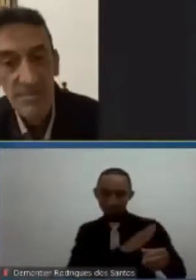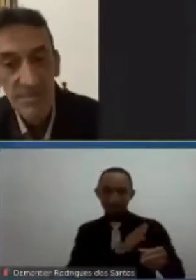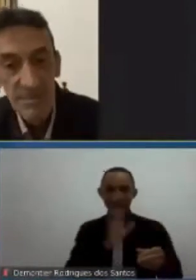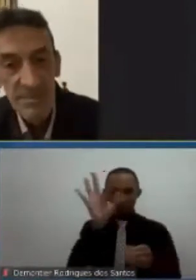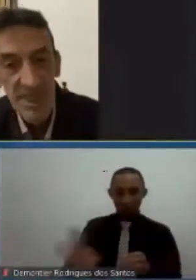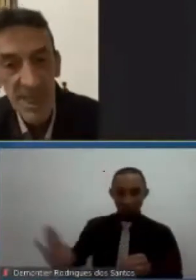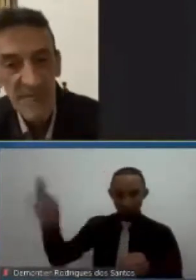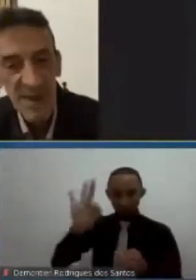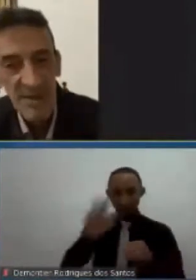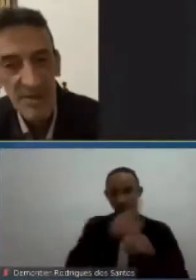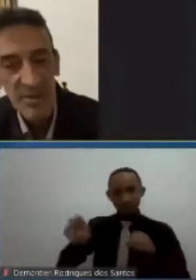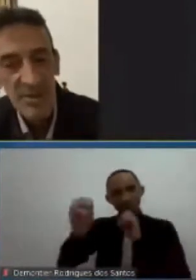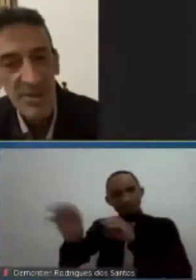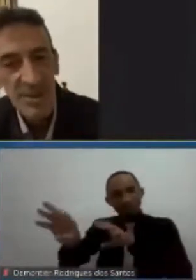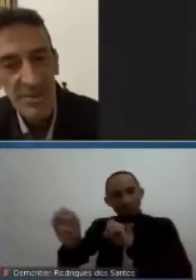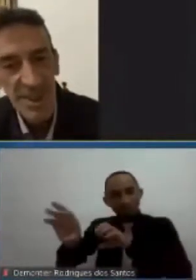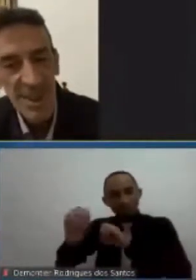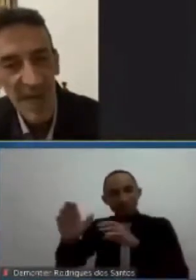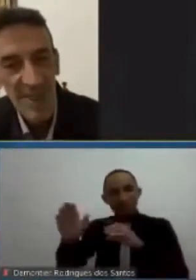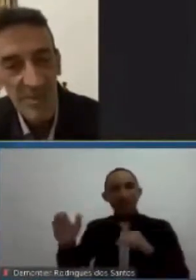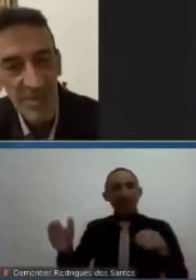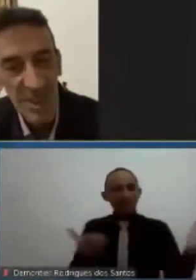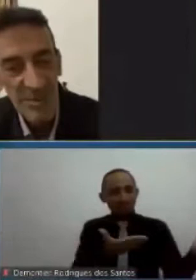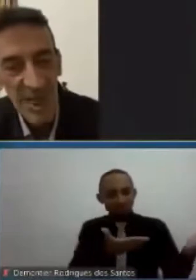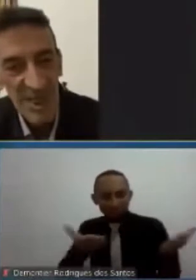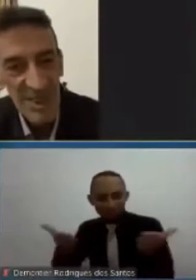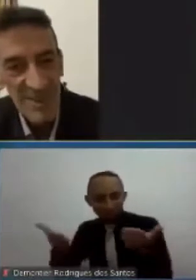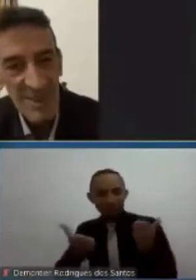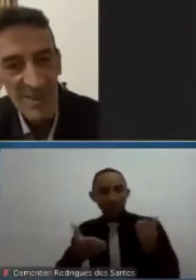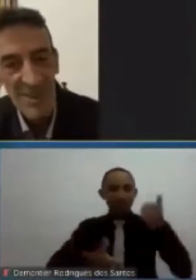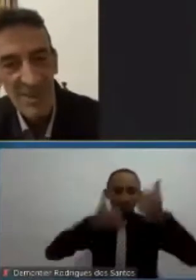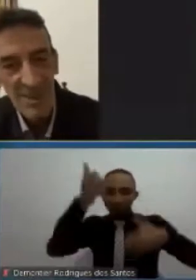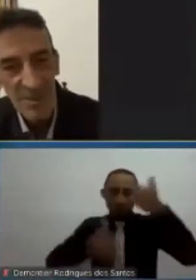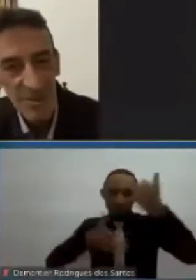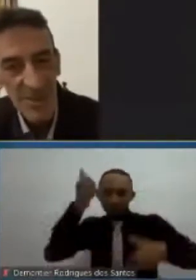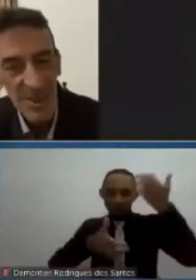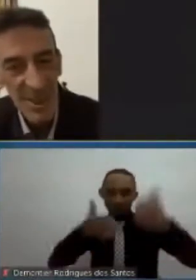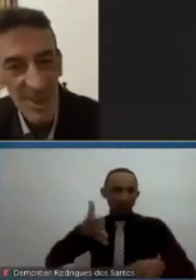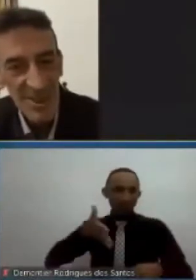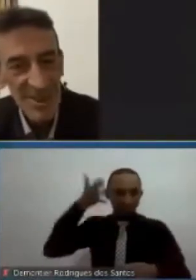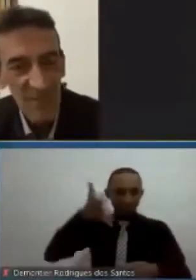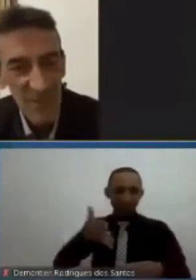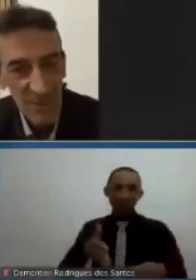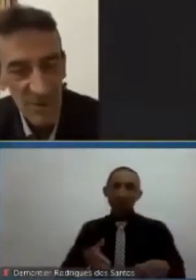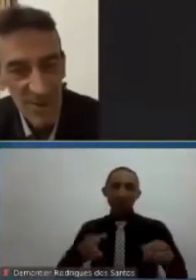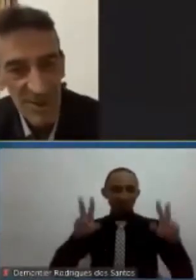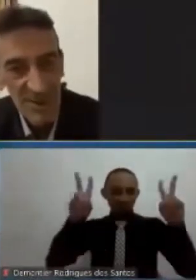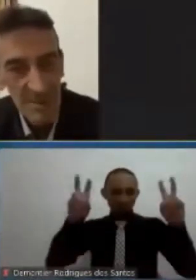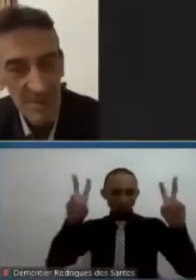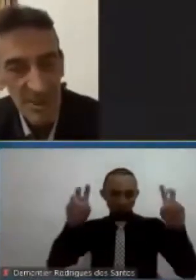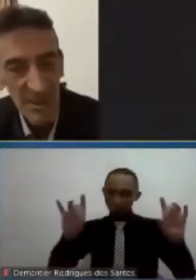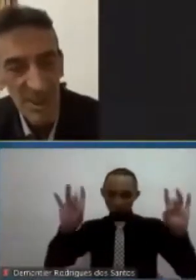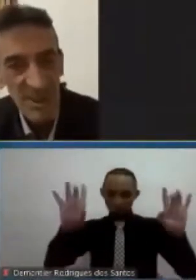USP, né? Que vai nos brindar aí com uma brilhante palestra sobre essas